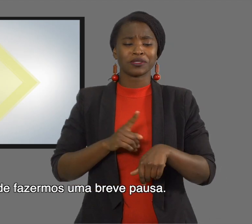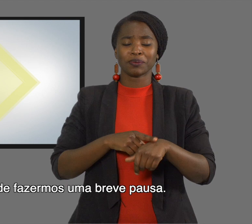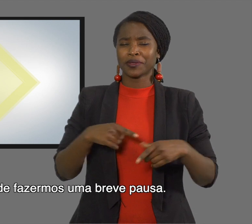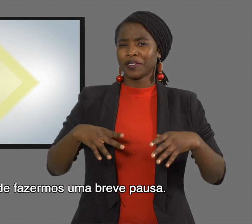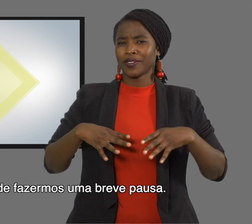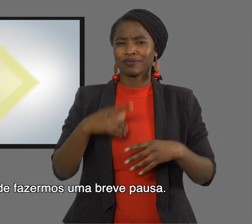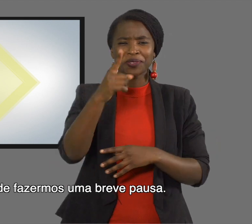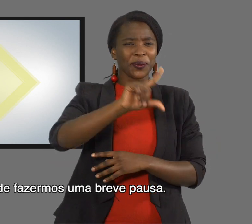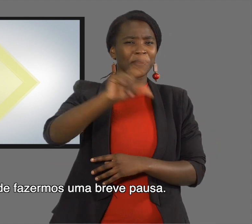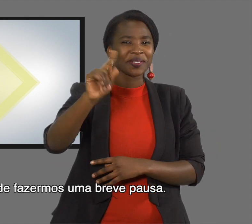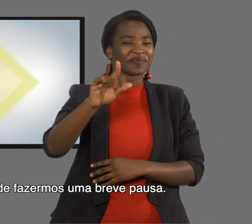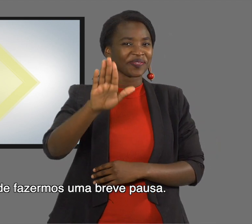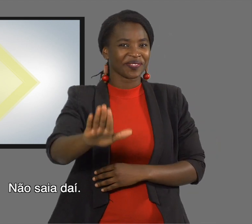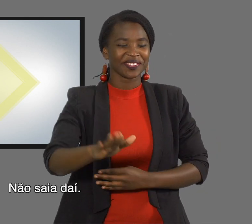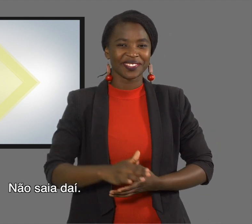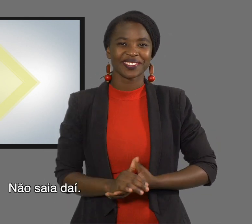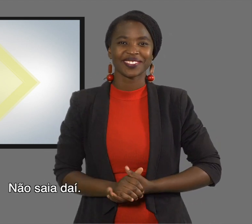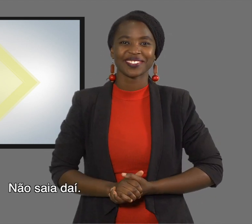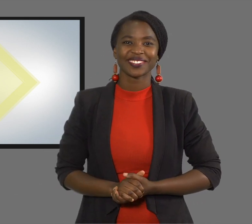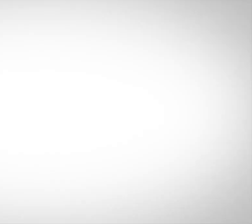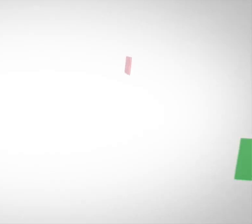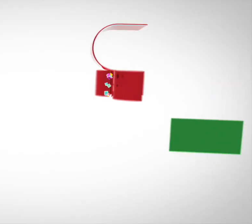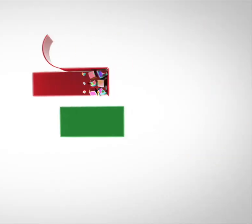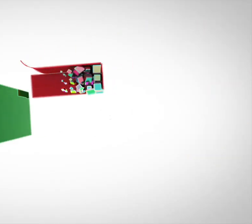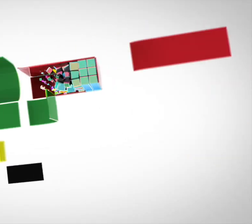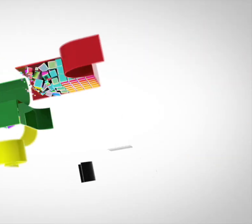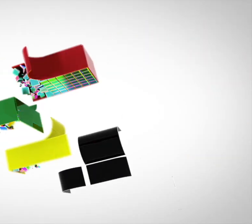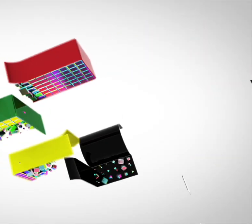Está na hora de fazermos uma breve pausa. Não saia daí.